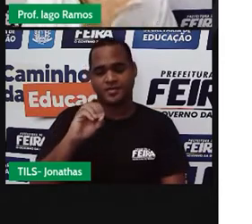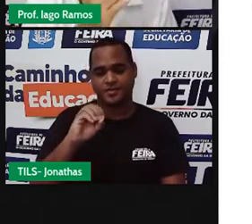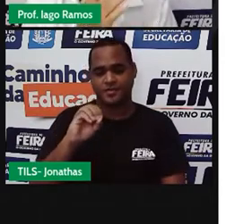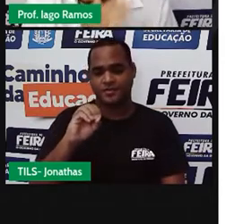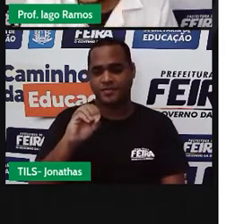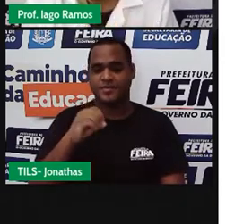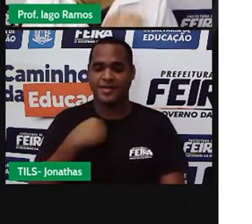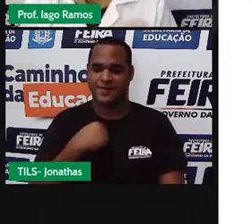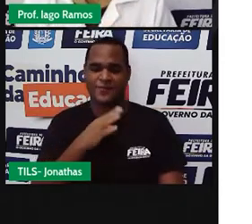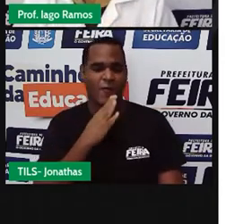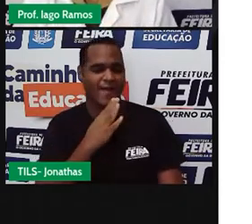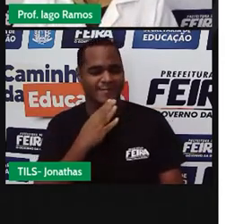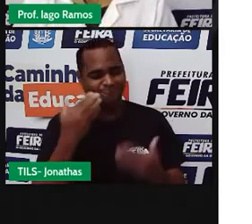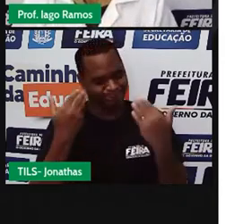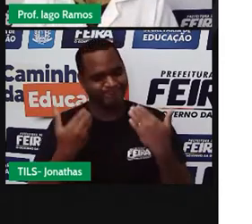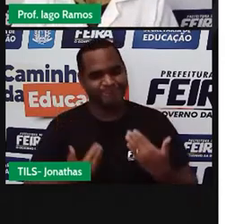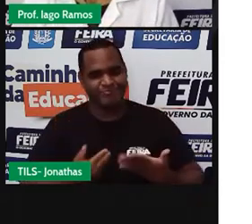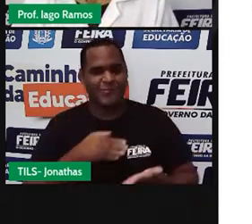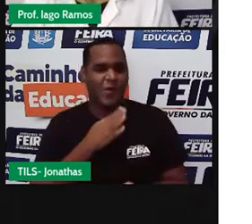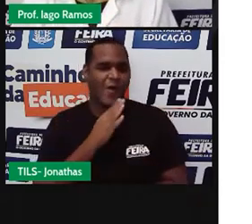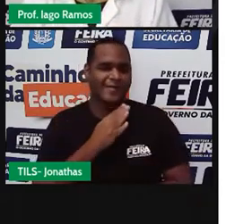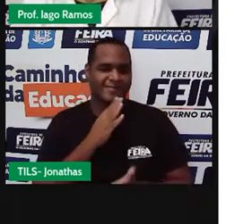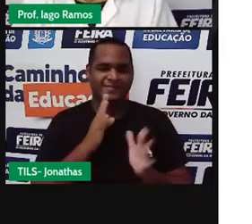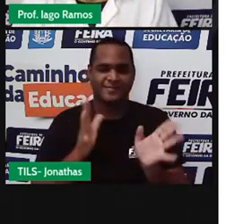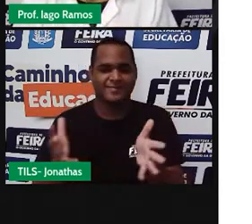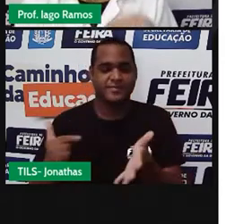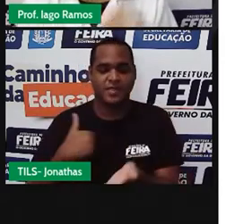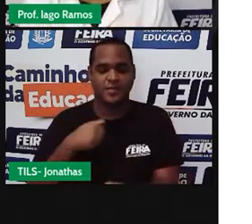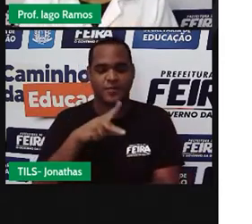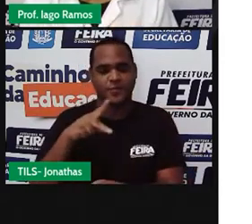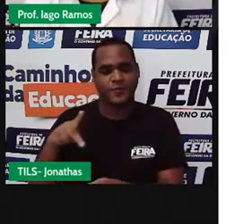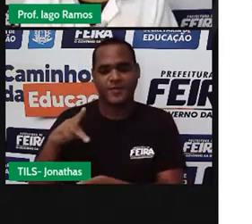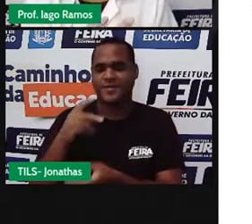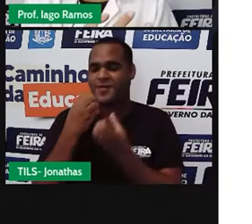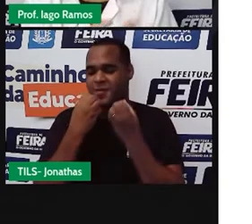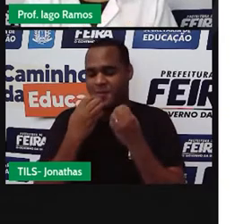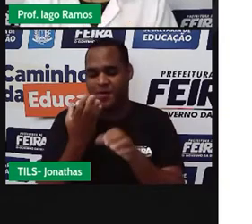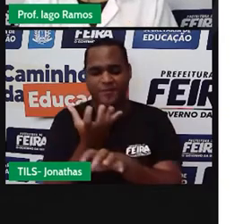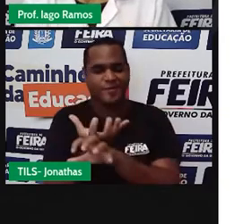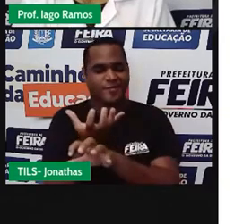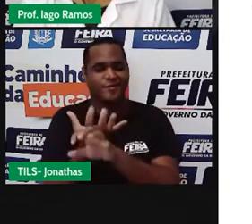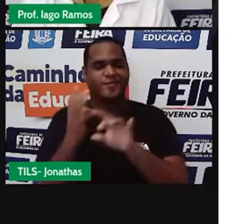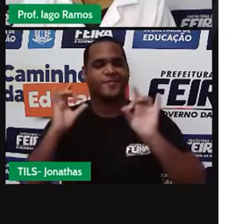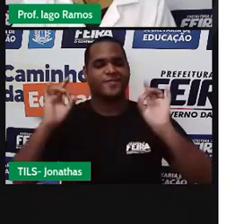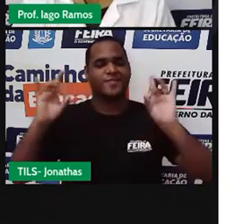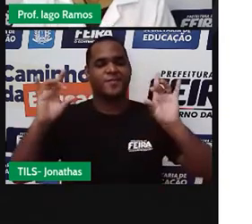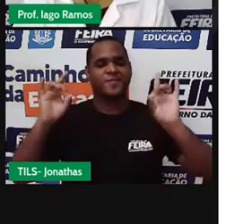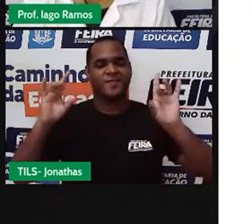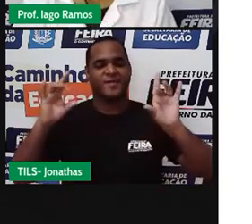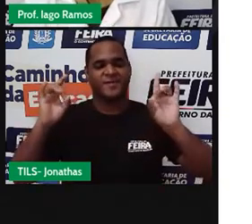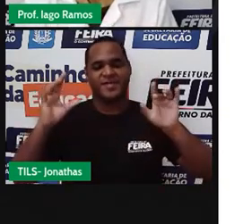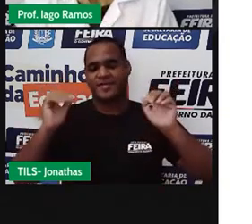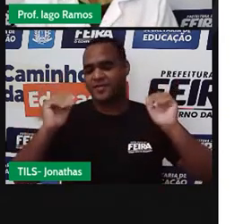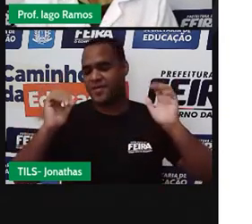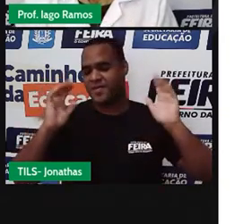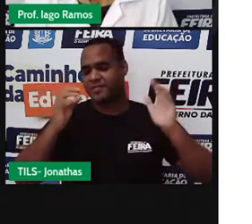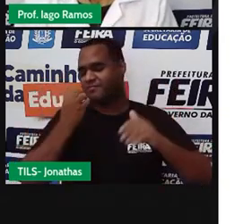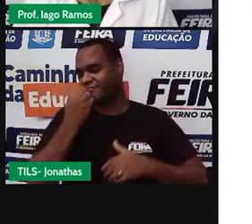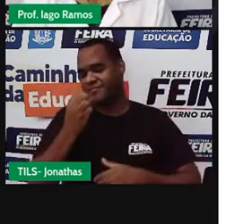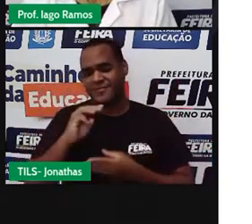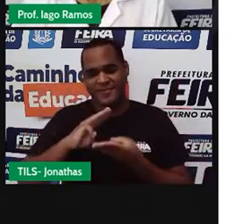Ramos você já me conhece sou professor dessa maravilhosa ciência que é uma temática